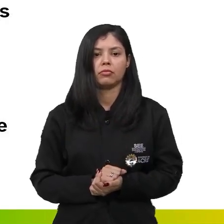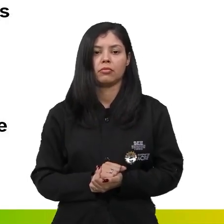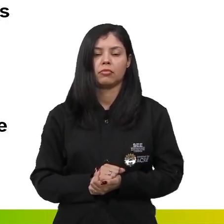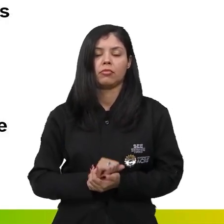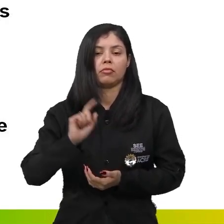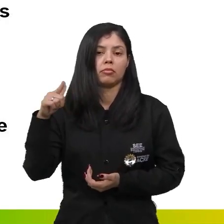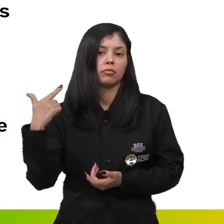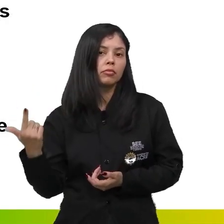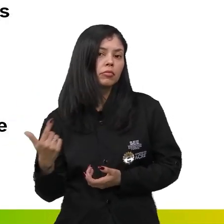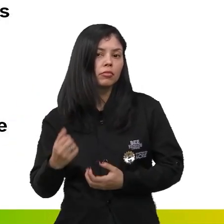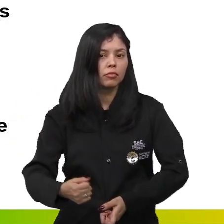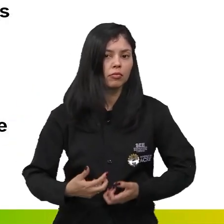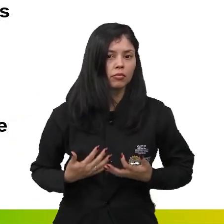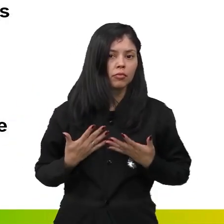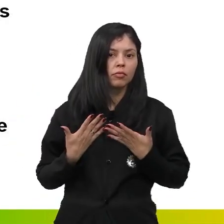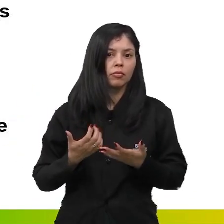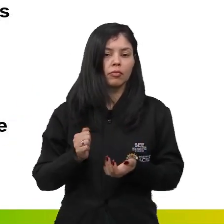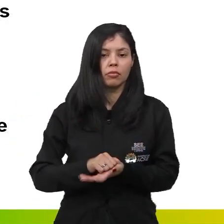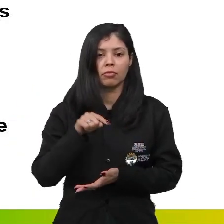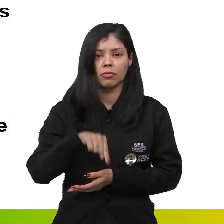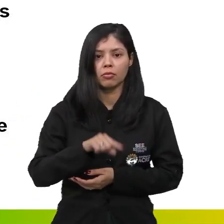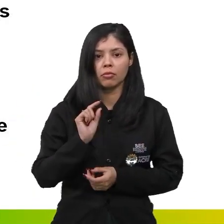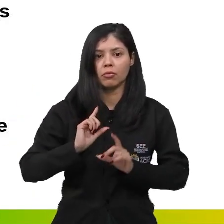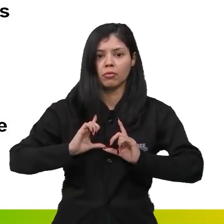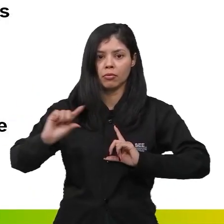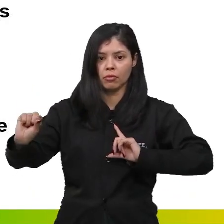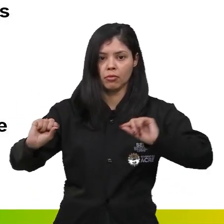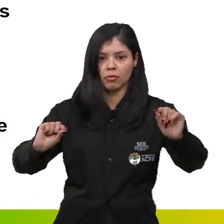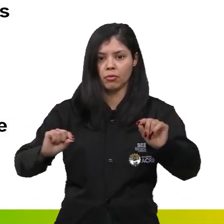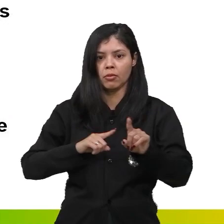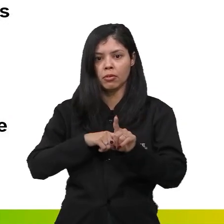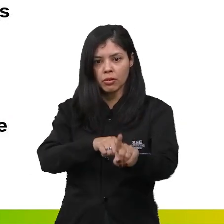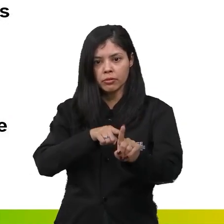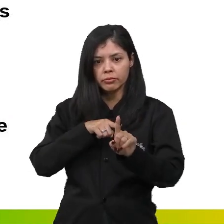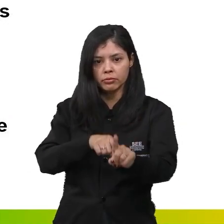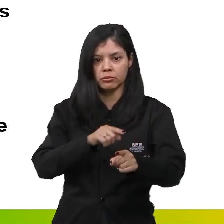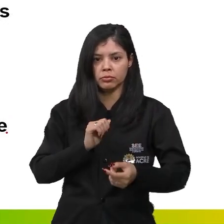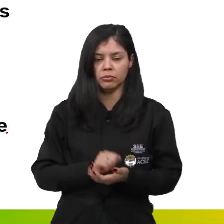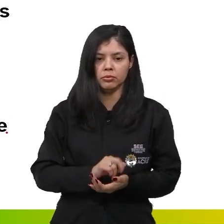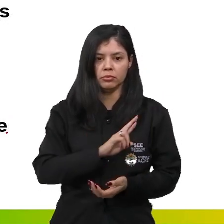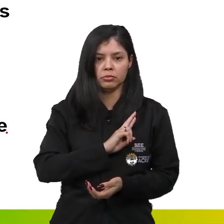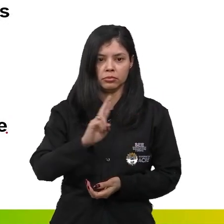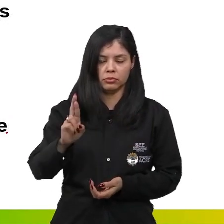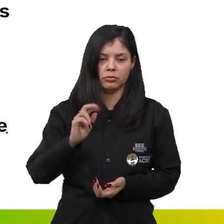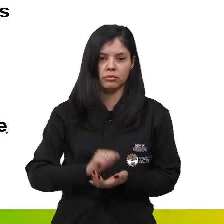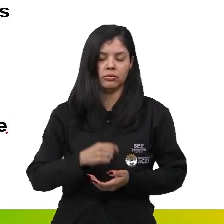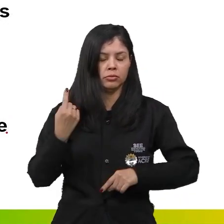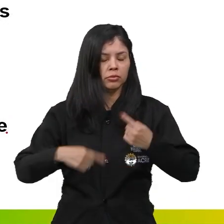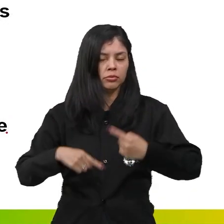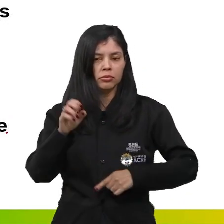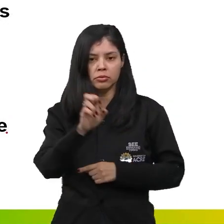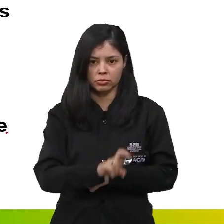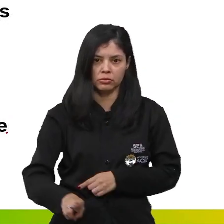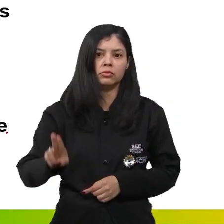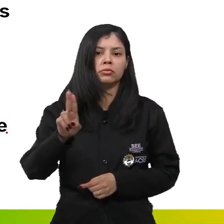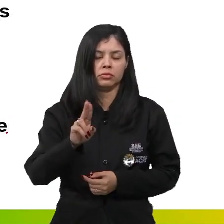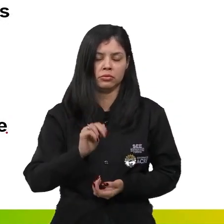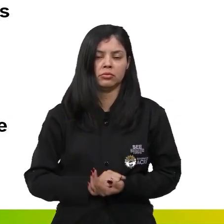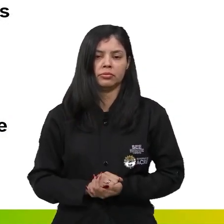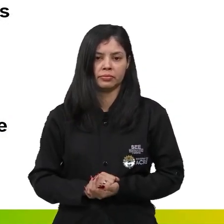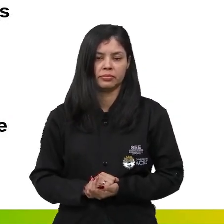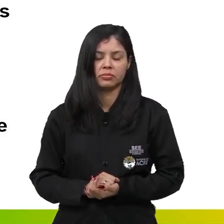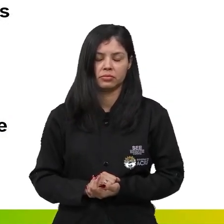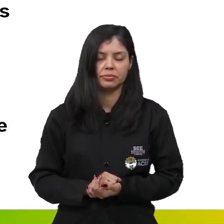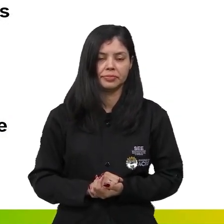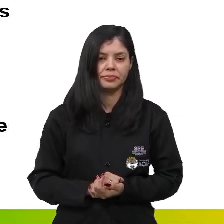Outra motivação aí dos europeus a virem para cá é a fuga de perseguições religiosas, políticas também na